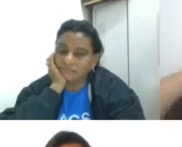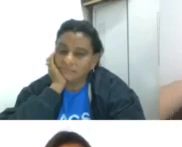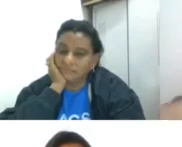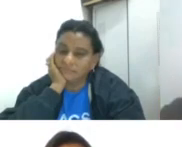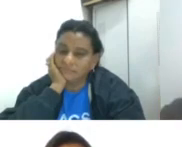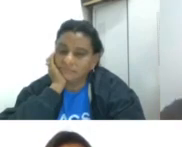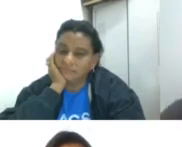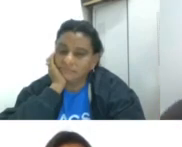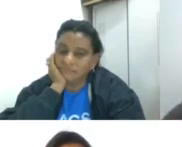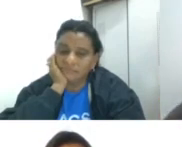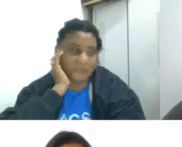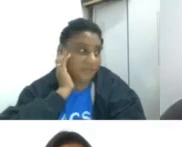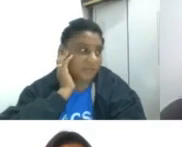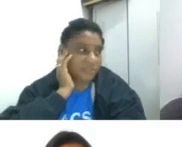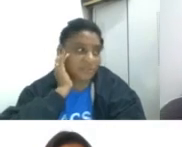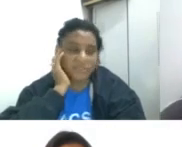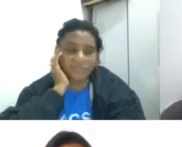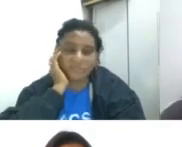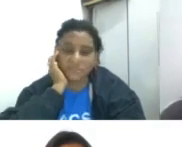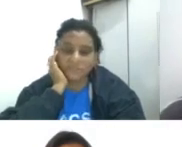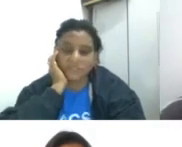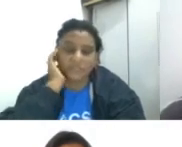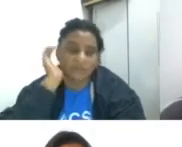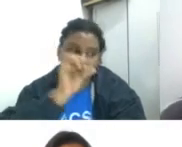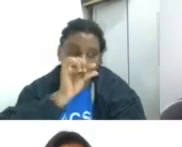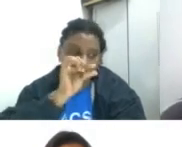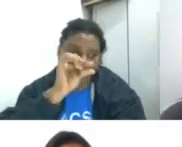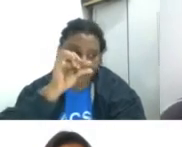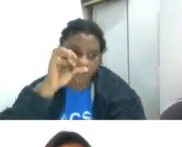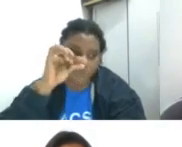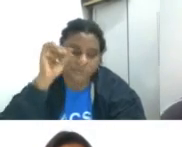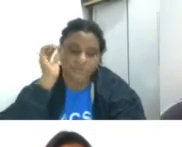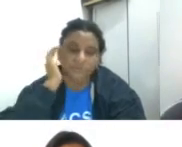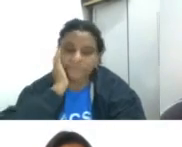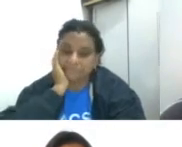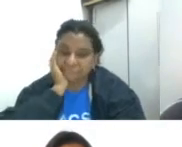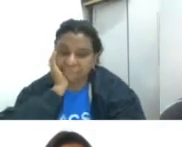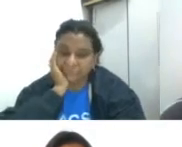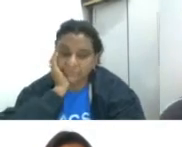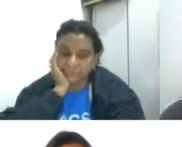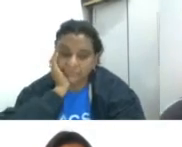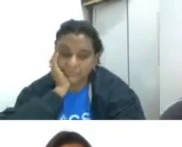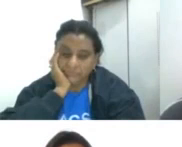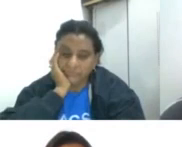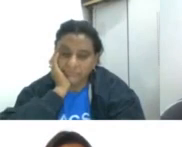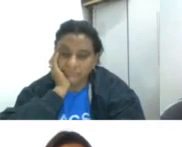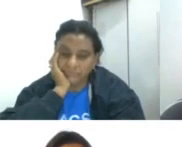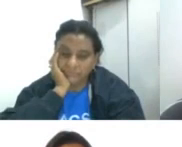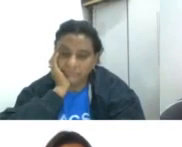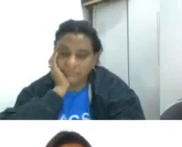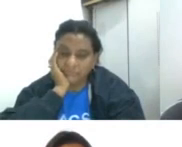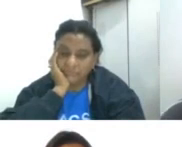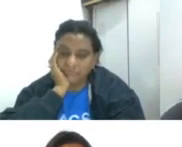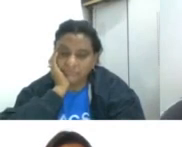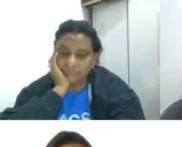em relação ao tratamento da criança também ele é um tratamento que é realizado com duração de 6 meses a dosada impede a ter